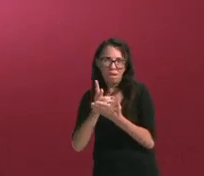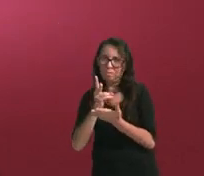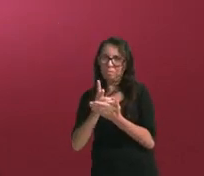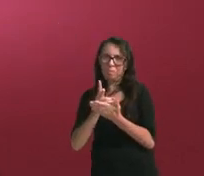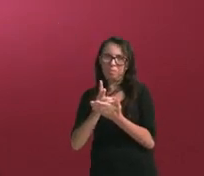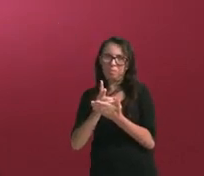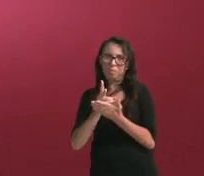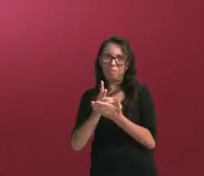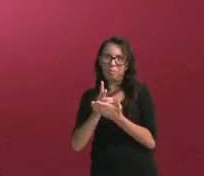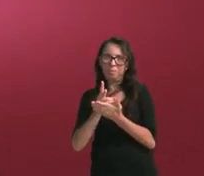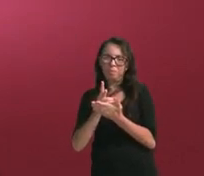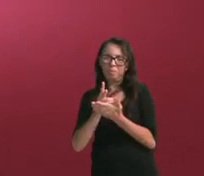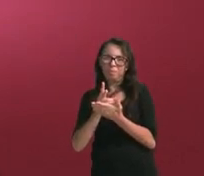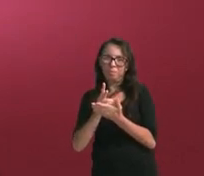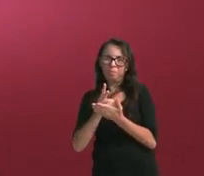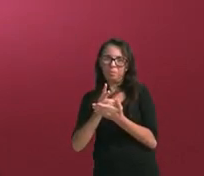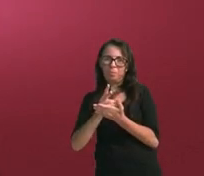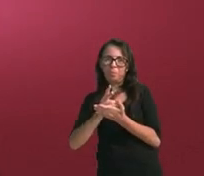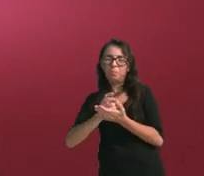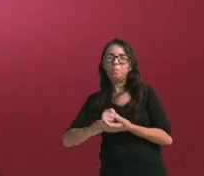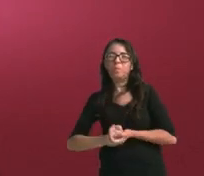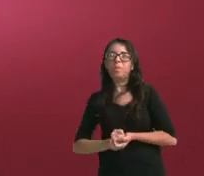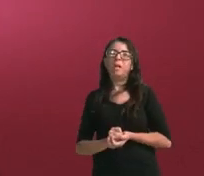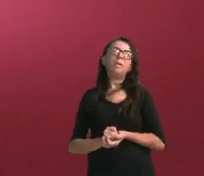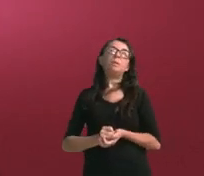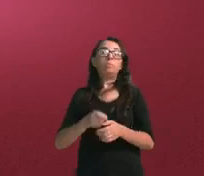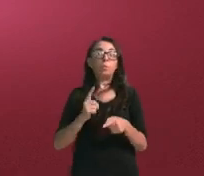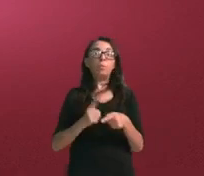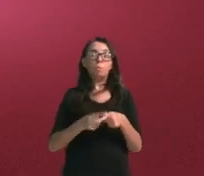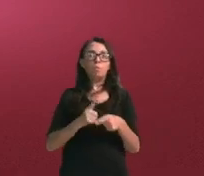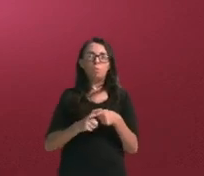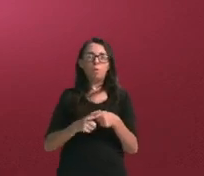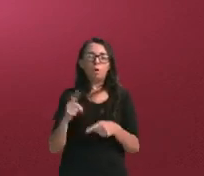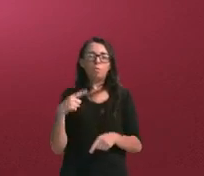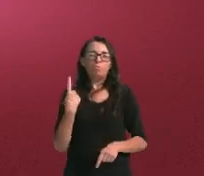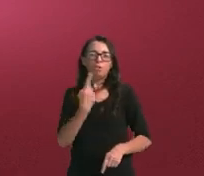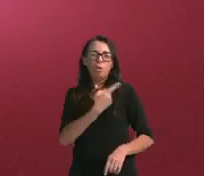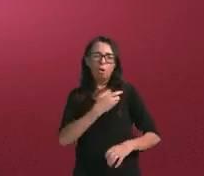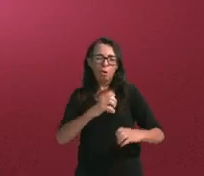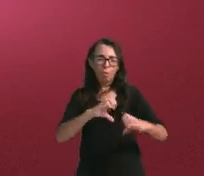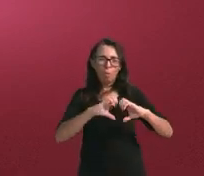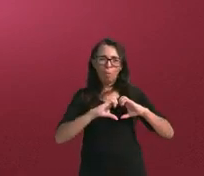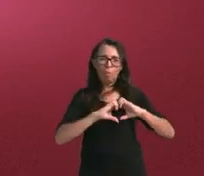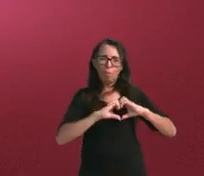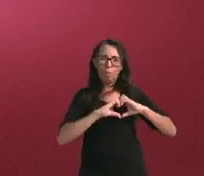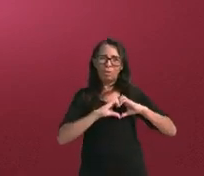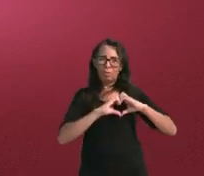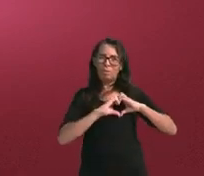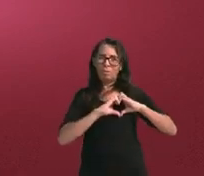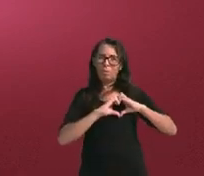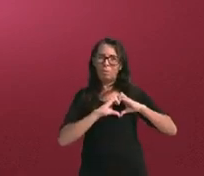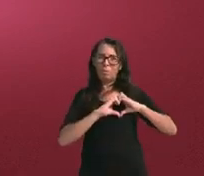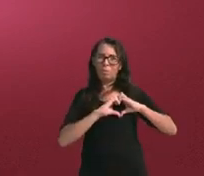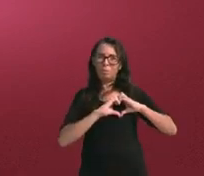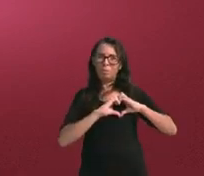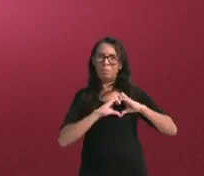nós tivermos uma vida totalmente, que o pastor Geriel fala, entregue, né, ao